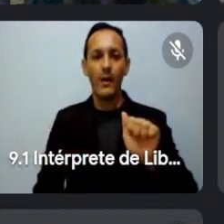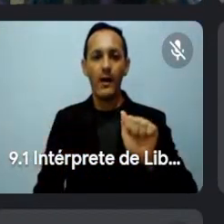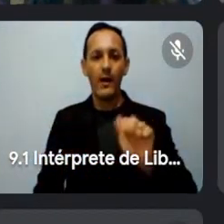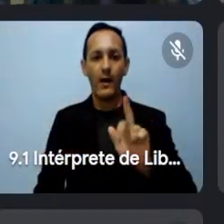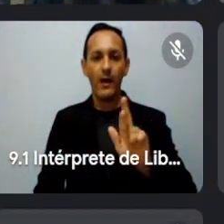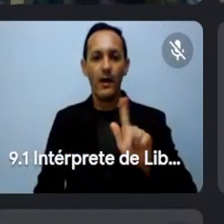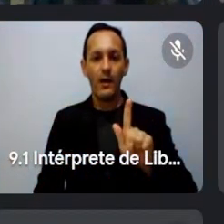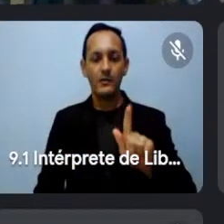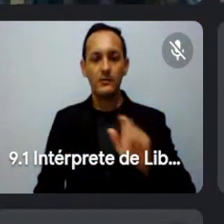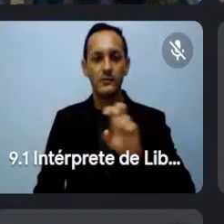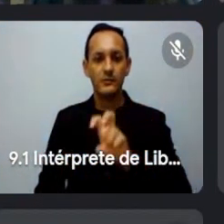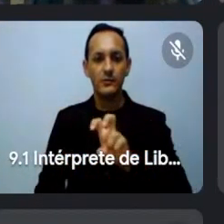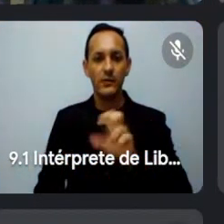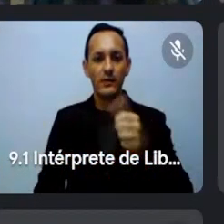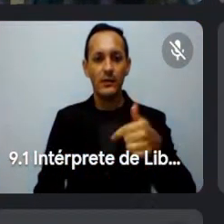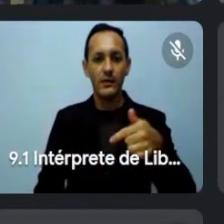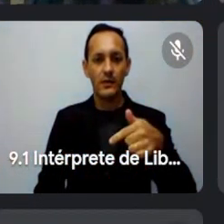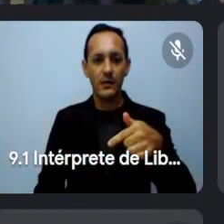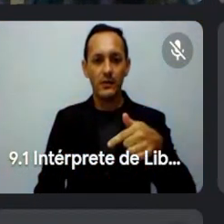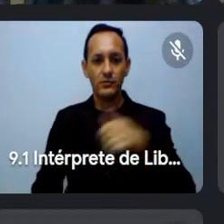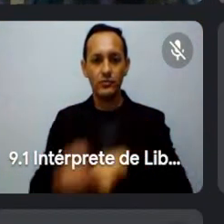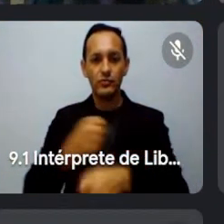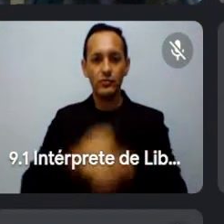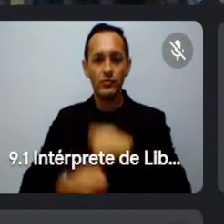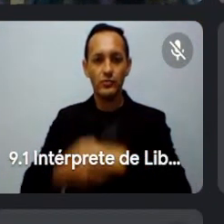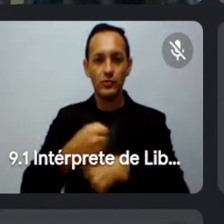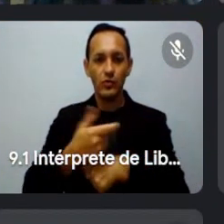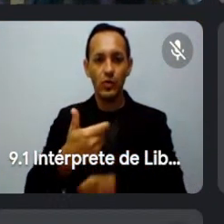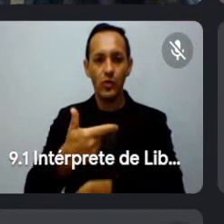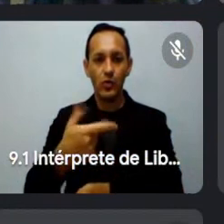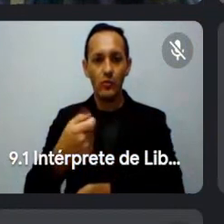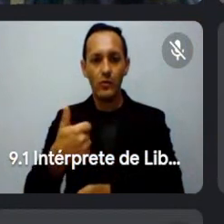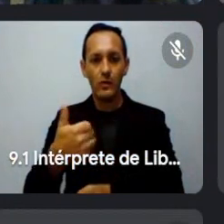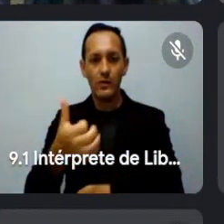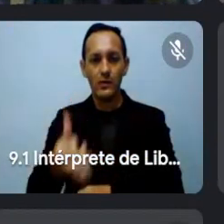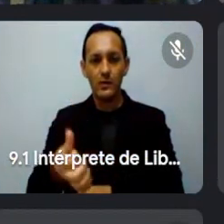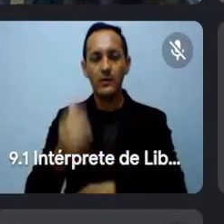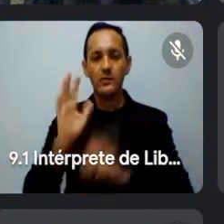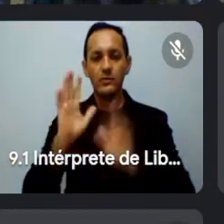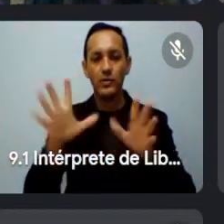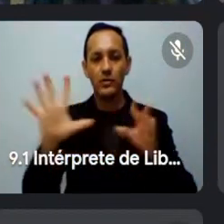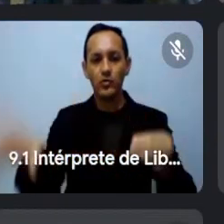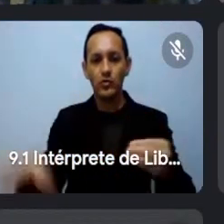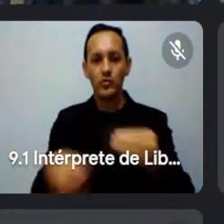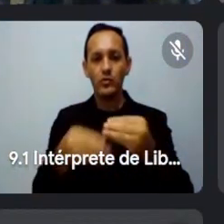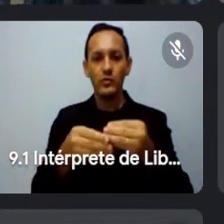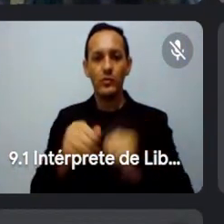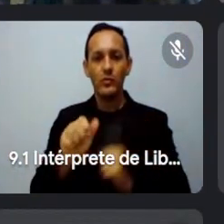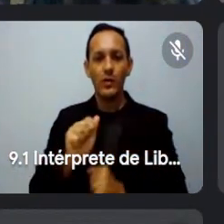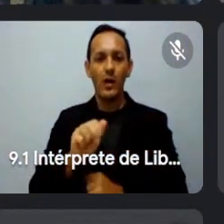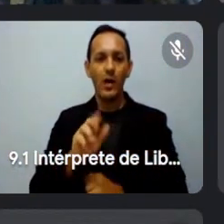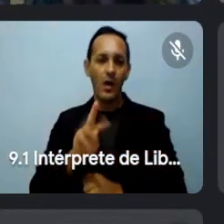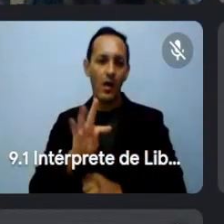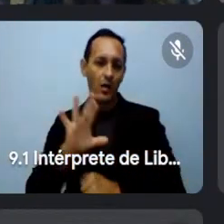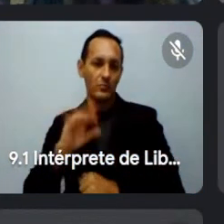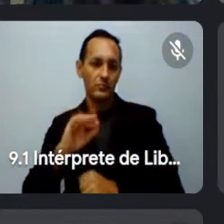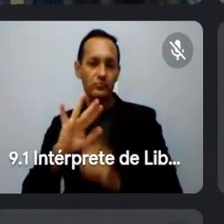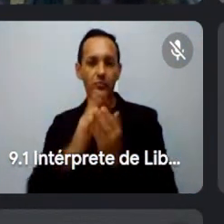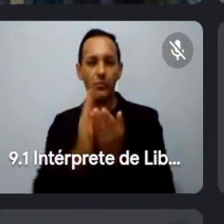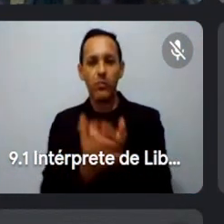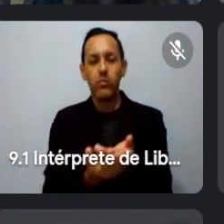17/2016 e foi apensado também nestes autos os documentos lá produzidos